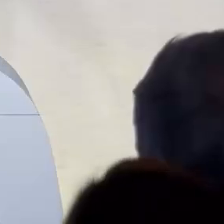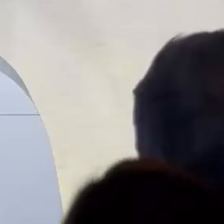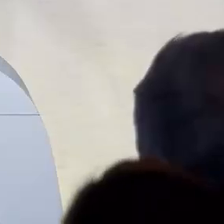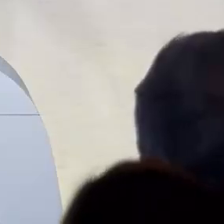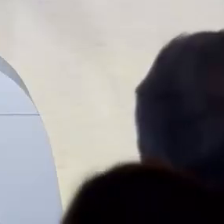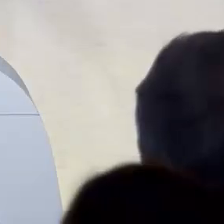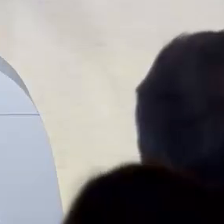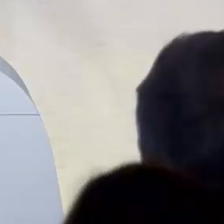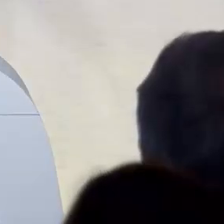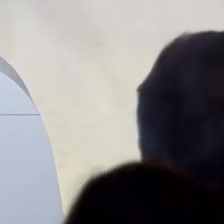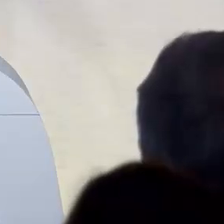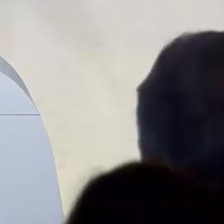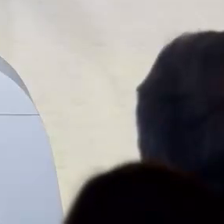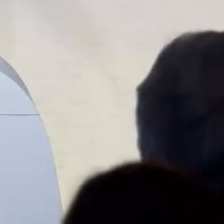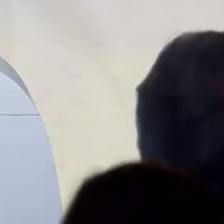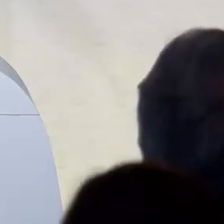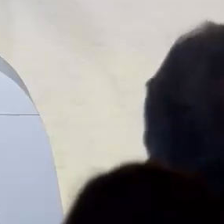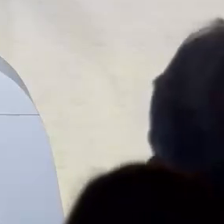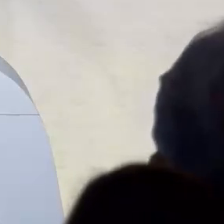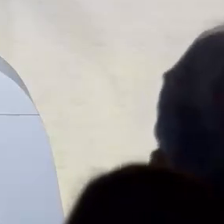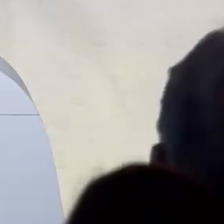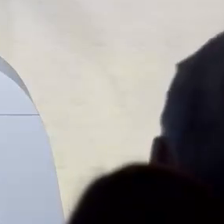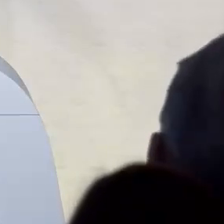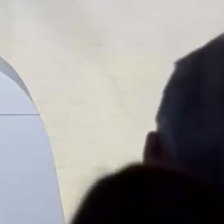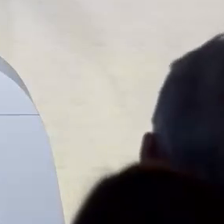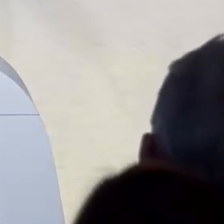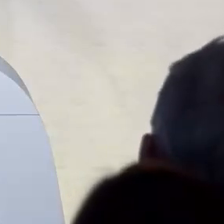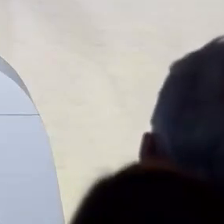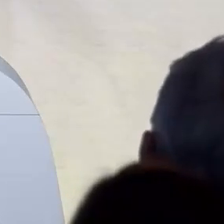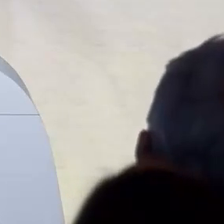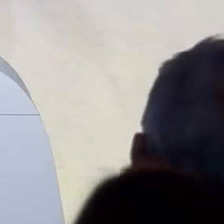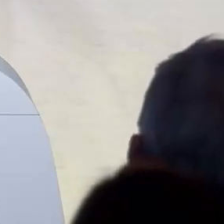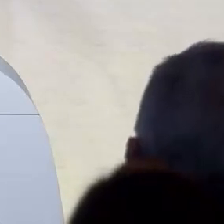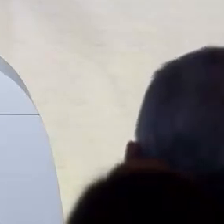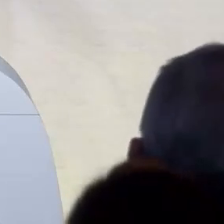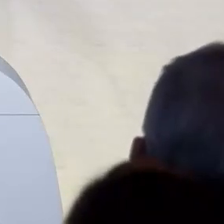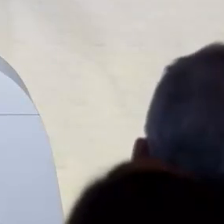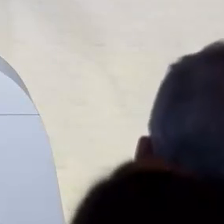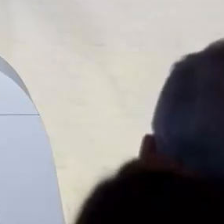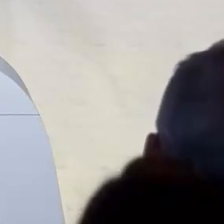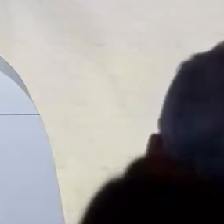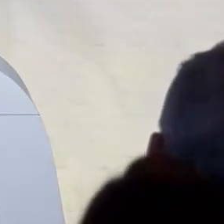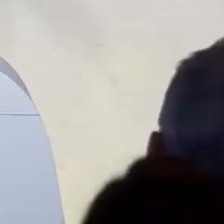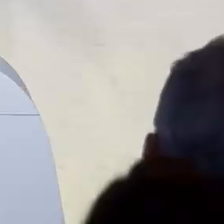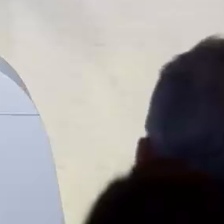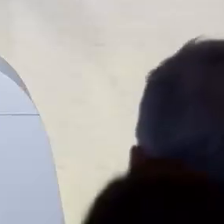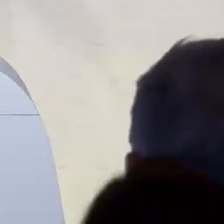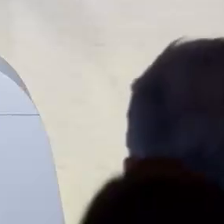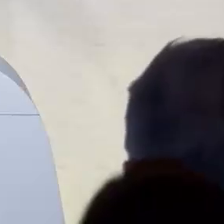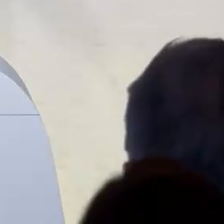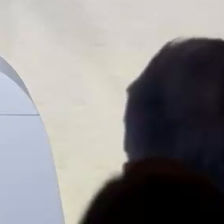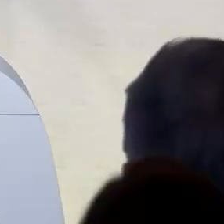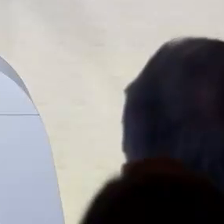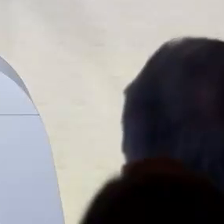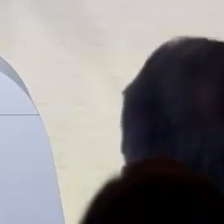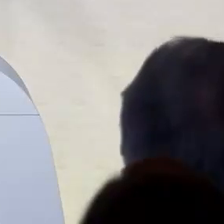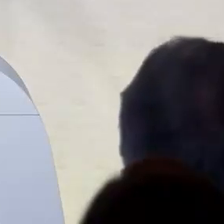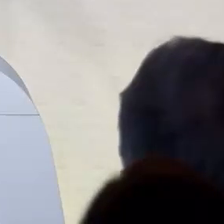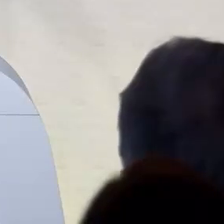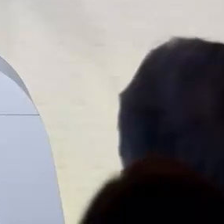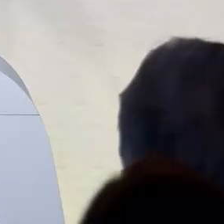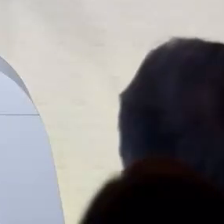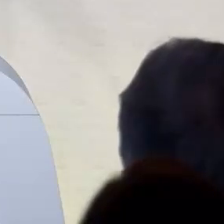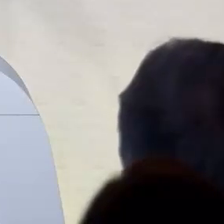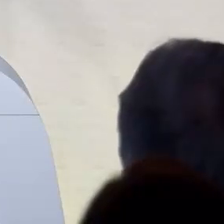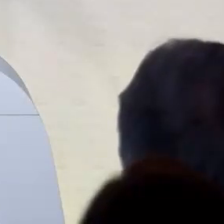mais interessante que o cérebro do homem. Então, assim, tem muita coisa para a gente estudar e aprender. Eu estou fascinada, né, e eu acho que